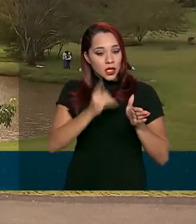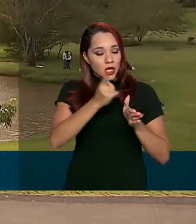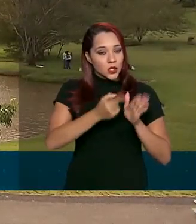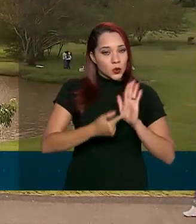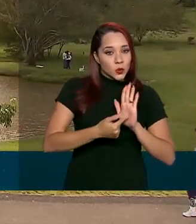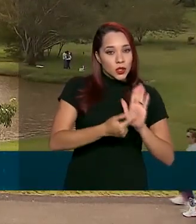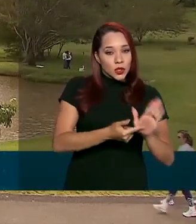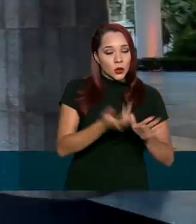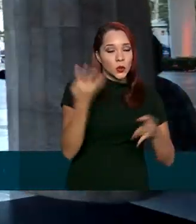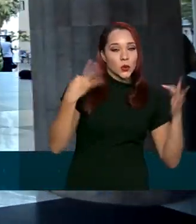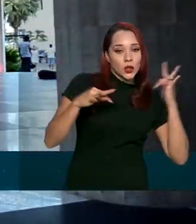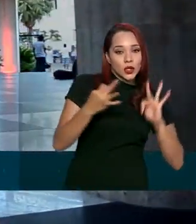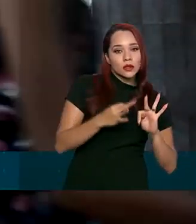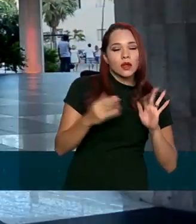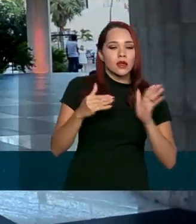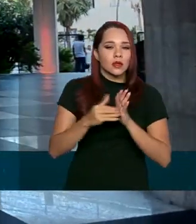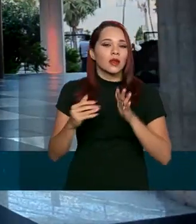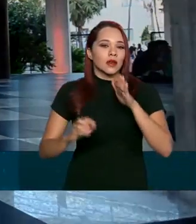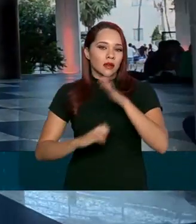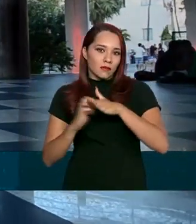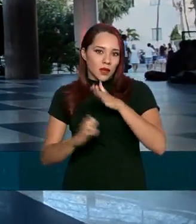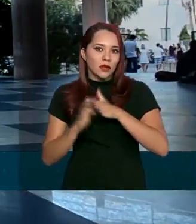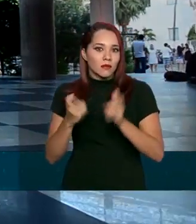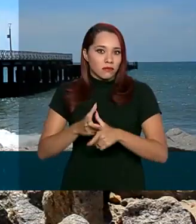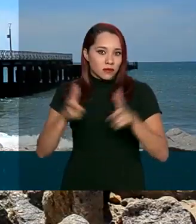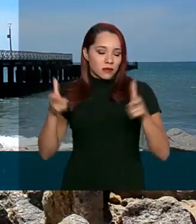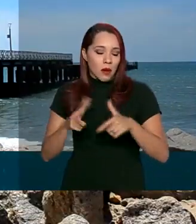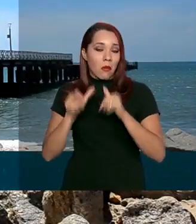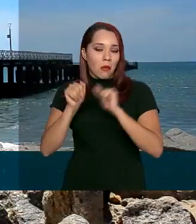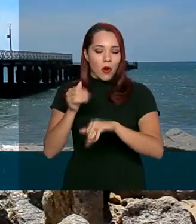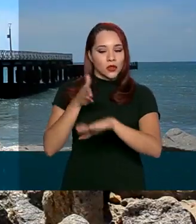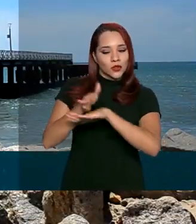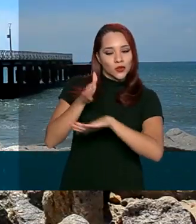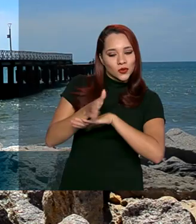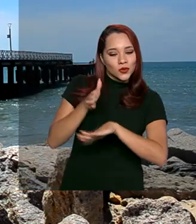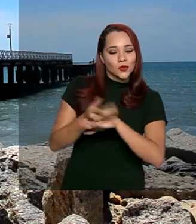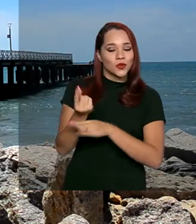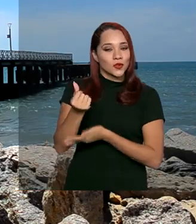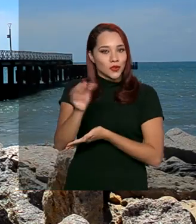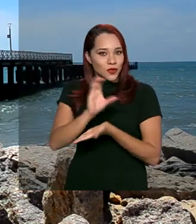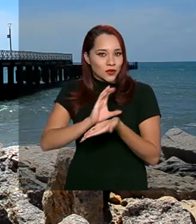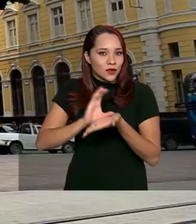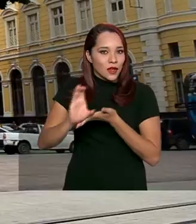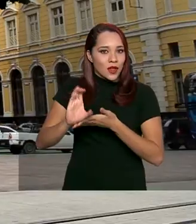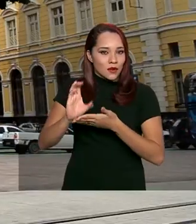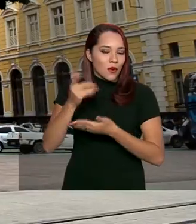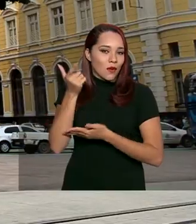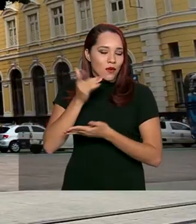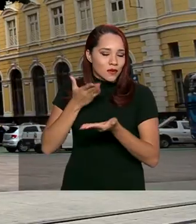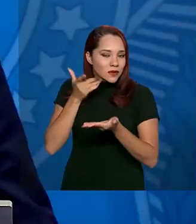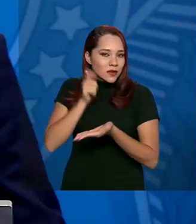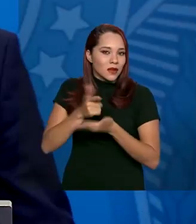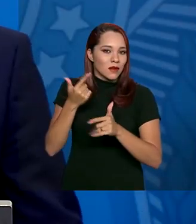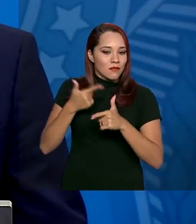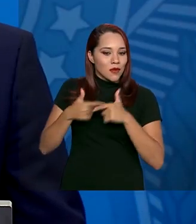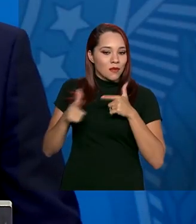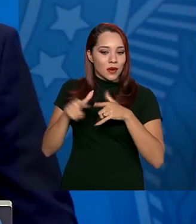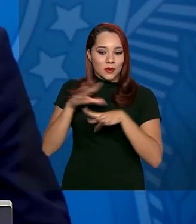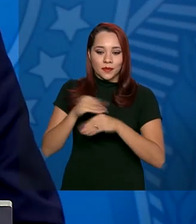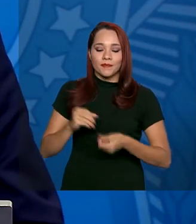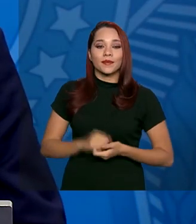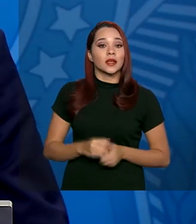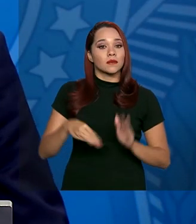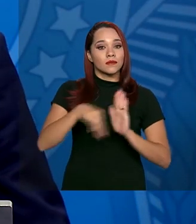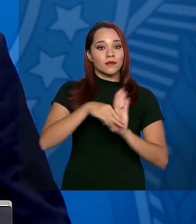um guia turístico até grandes empresas do setor, vão poder acessar as linhas de crédito para enfrentar a crise. Essa medida